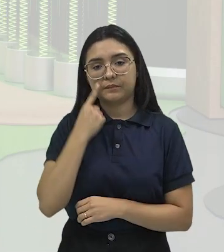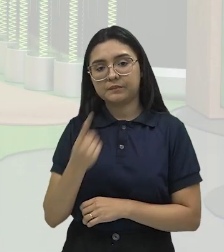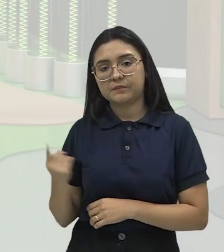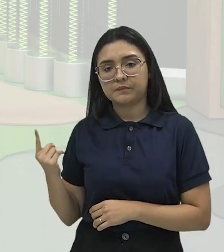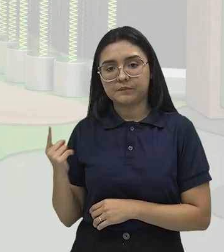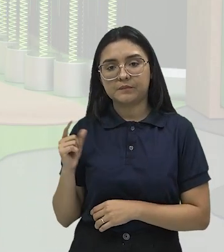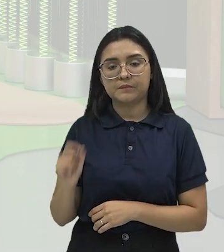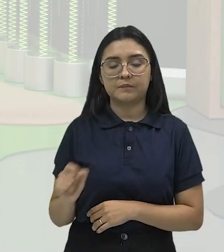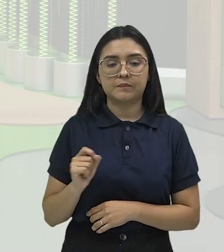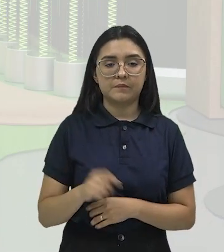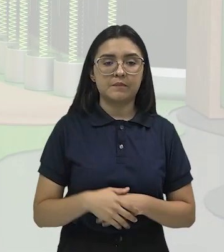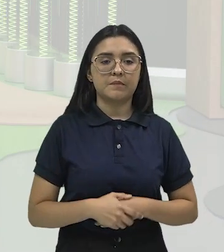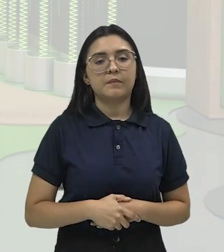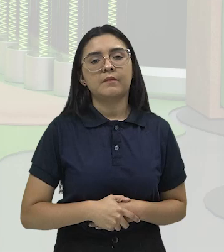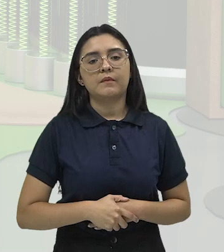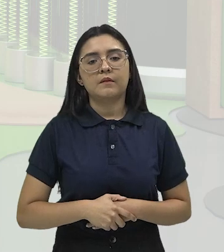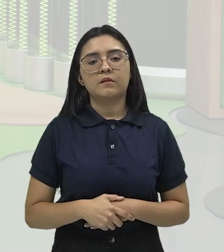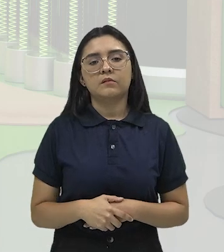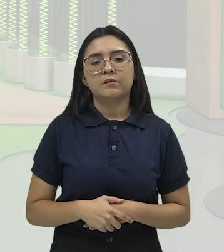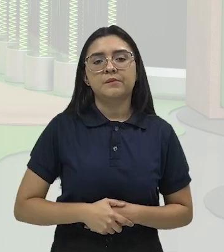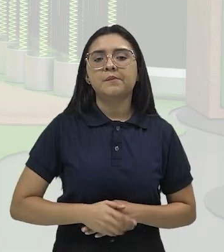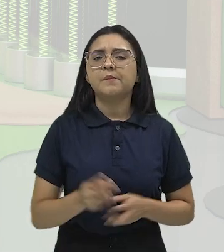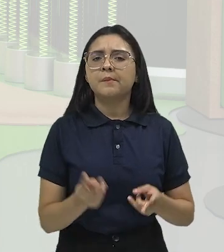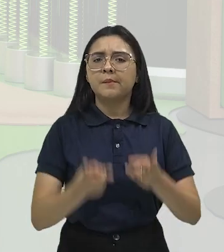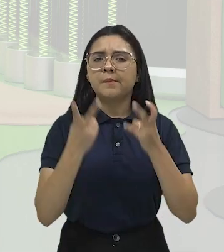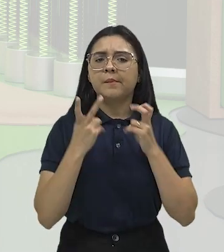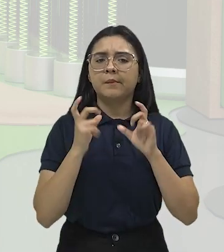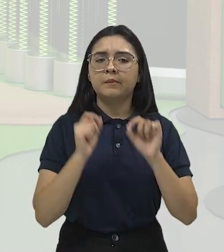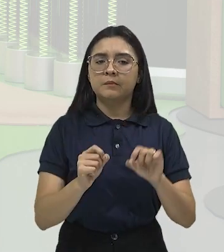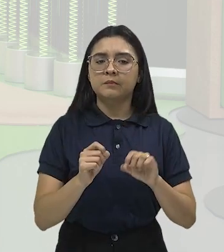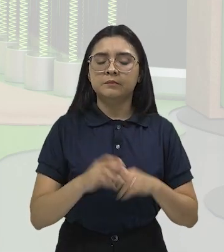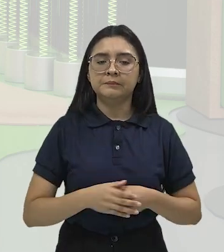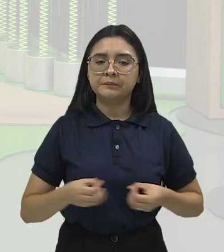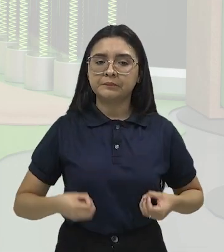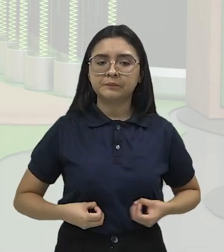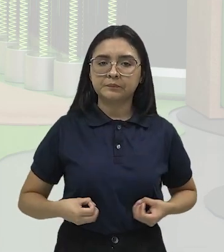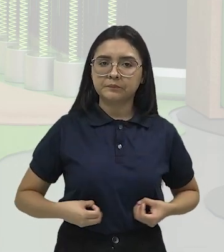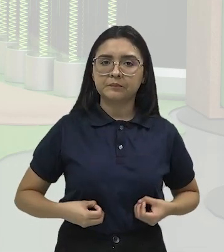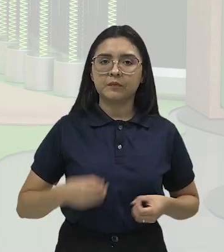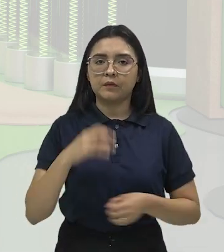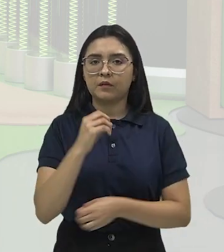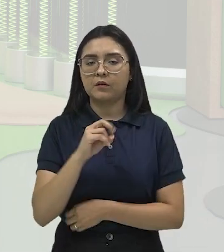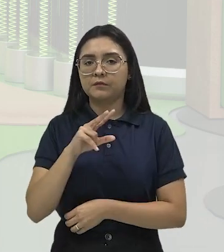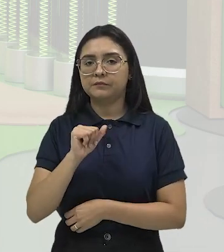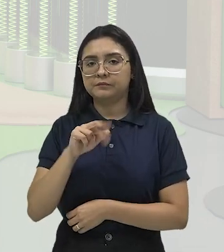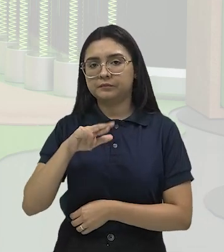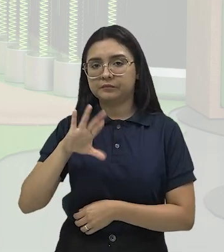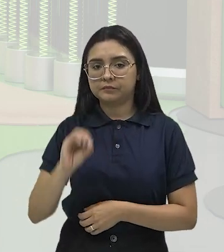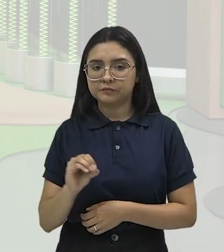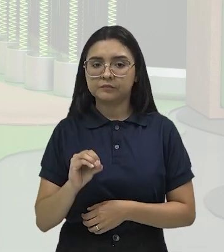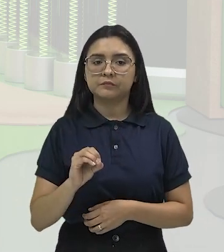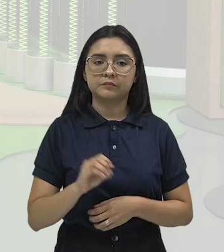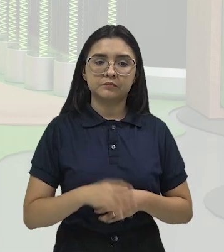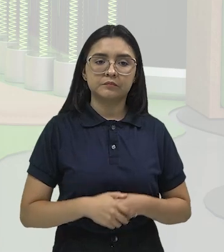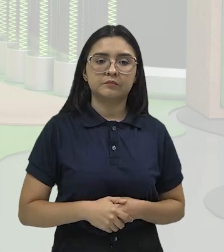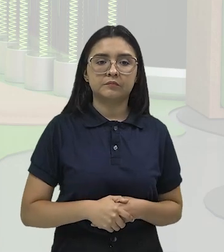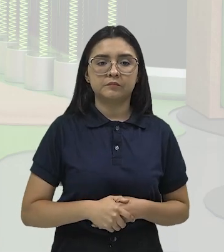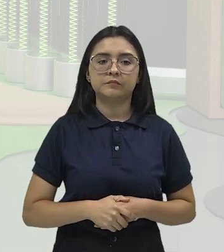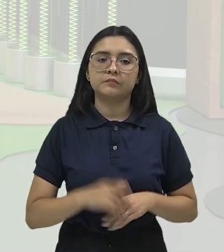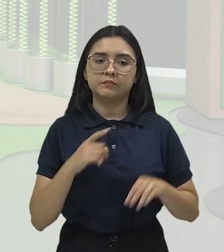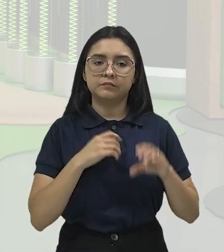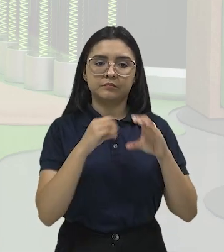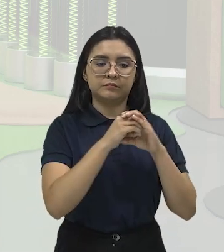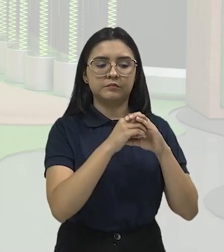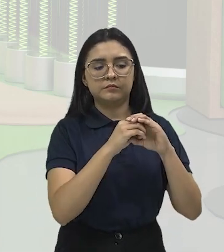observar aqui, olha. Então, você observa lá no início, né, os nossos ovários, tá? Liberando esse óvulo.